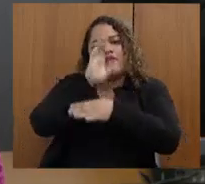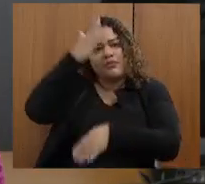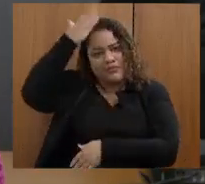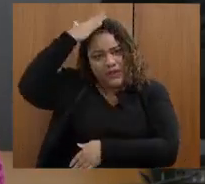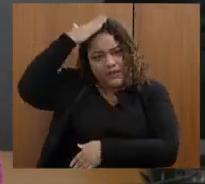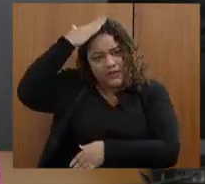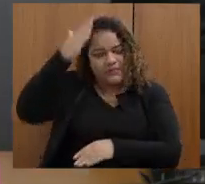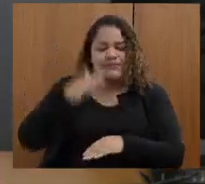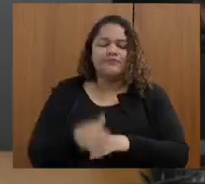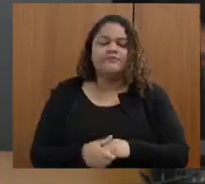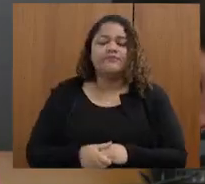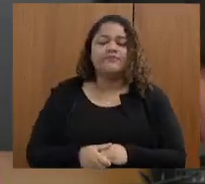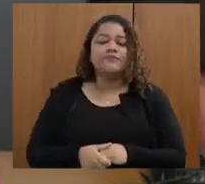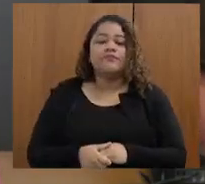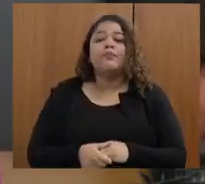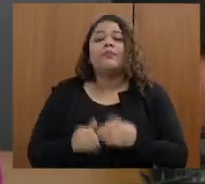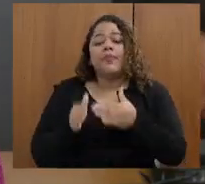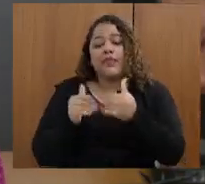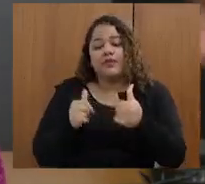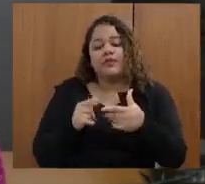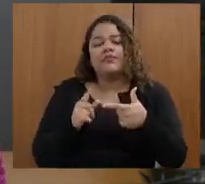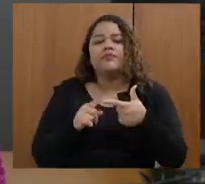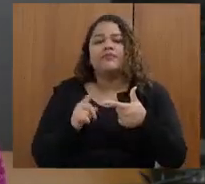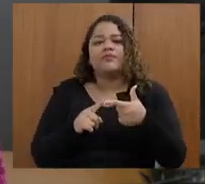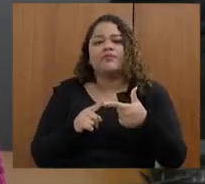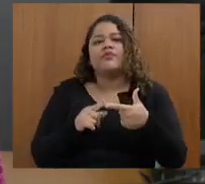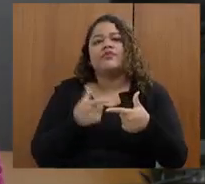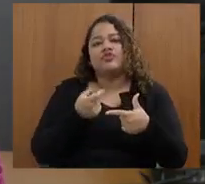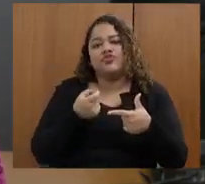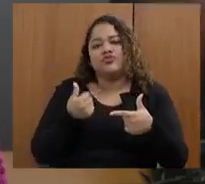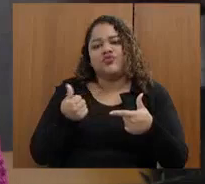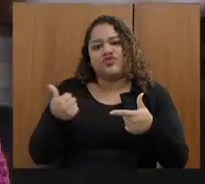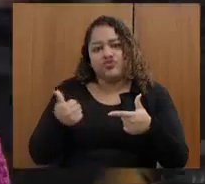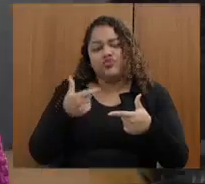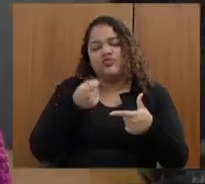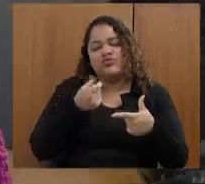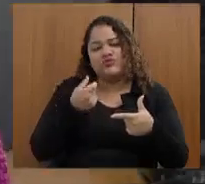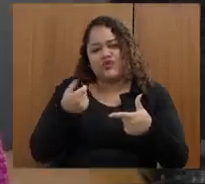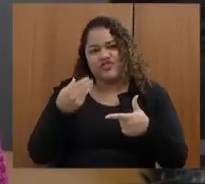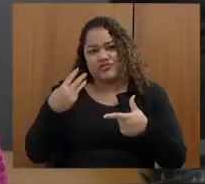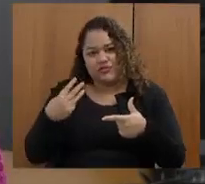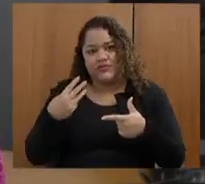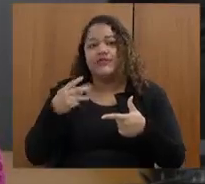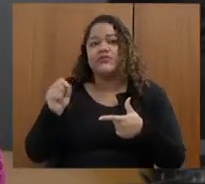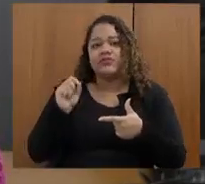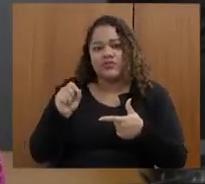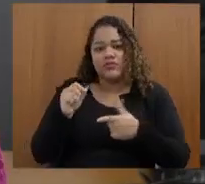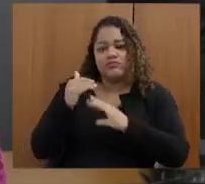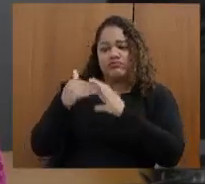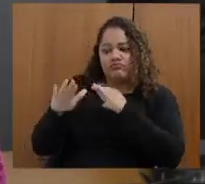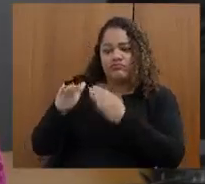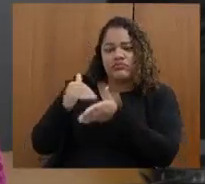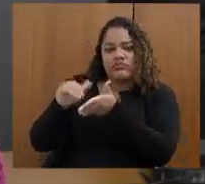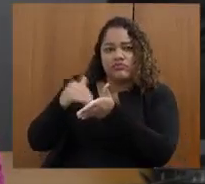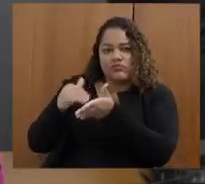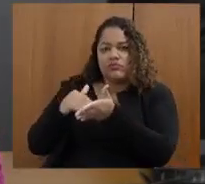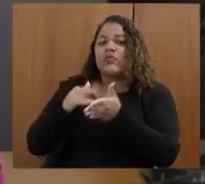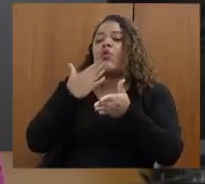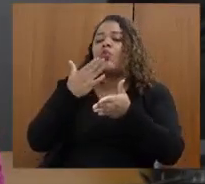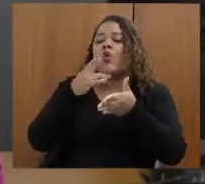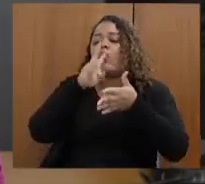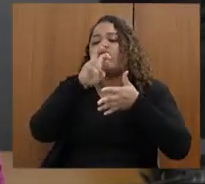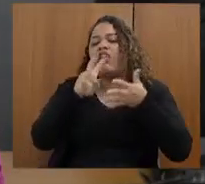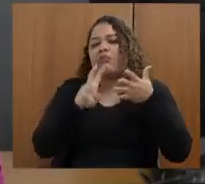de 2023 a que seja informada ao secretário de Estado de Educação os temas definidos para serem